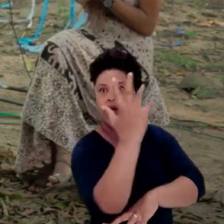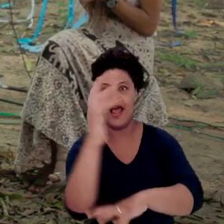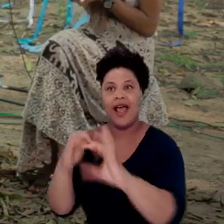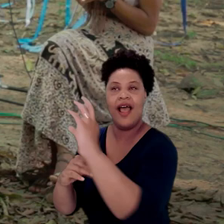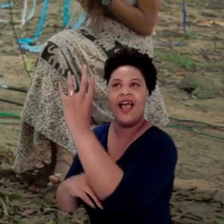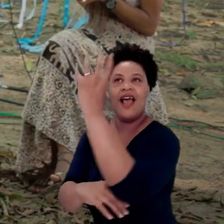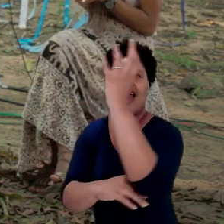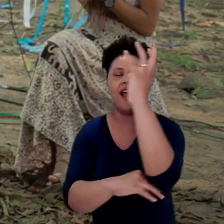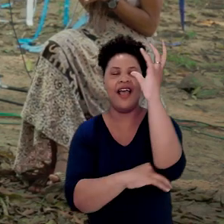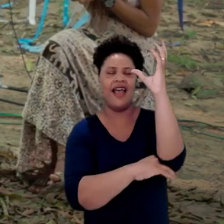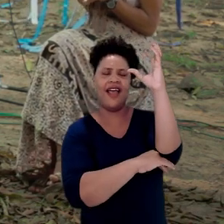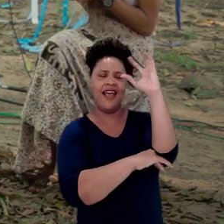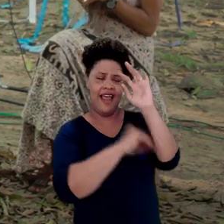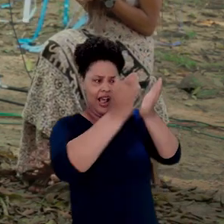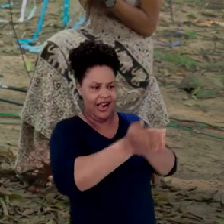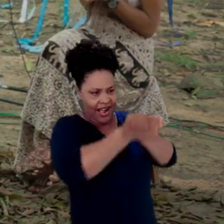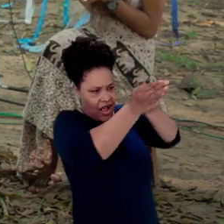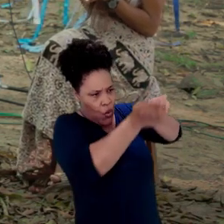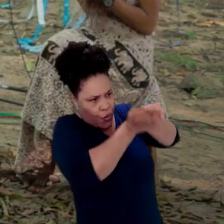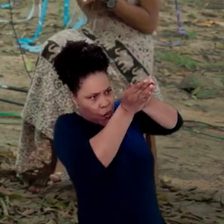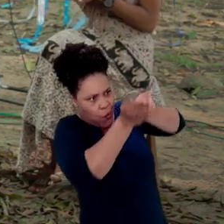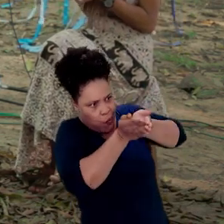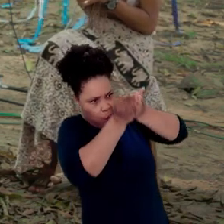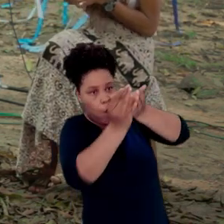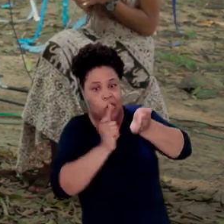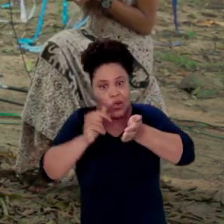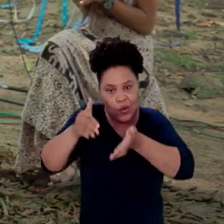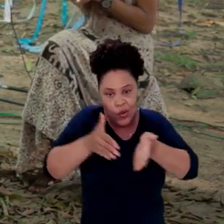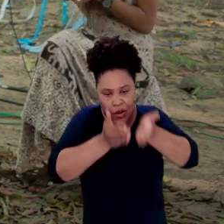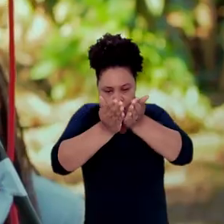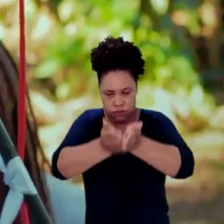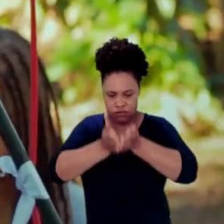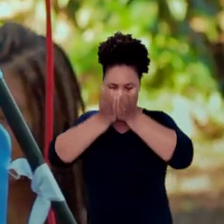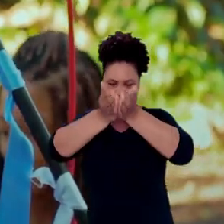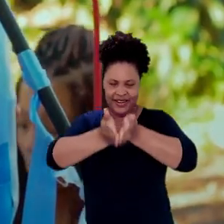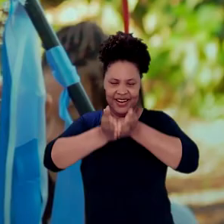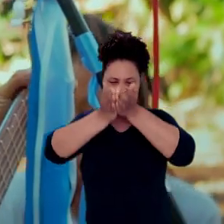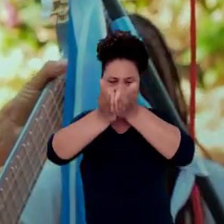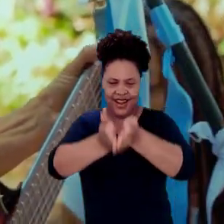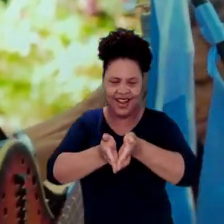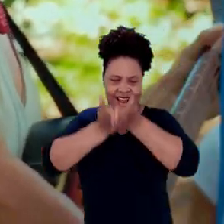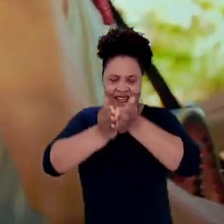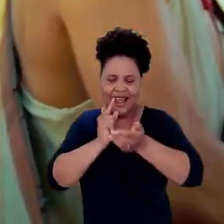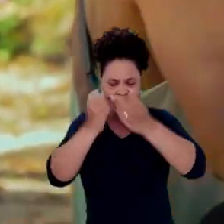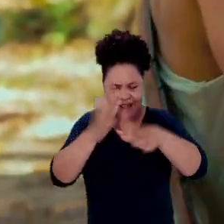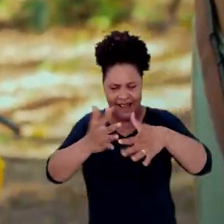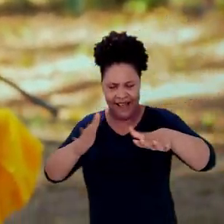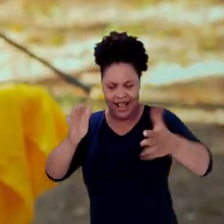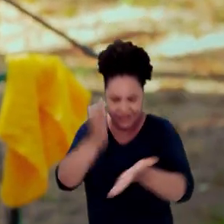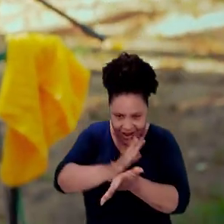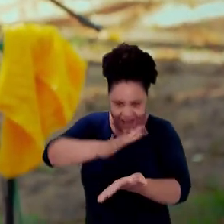espalhar. Os antigos navegantes, desce o rio com parte de sal, vem de tarde ouro e prata,